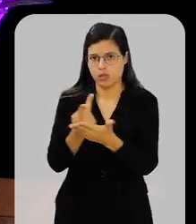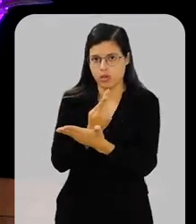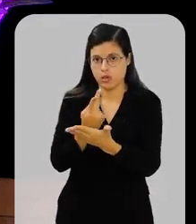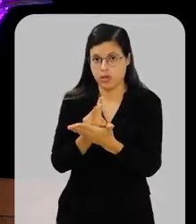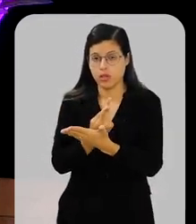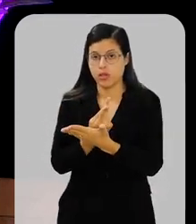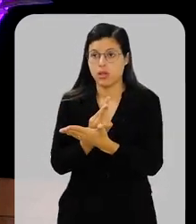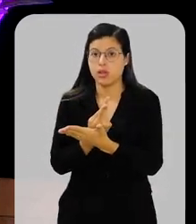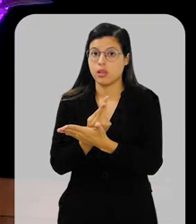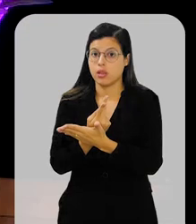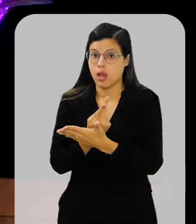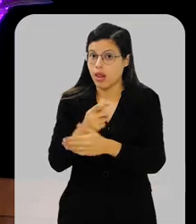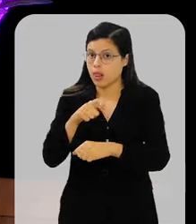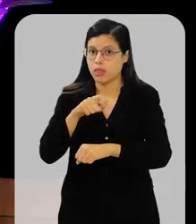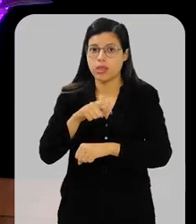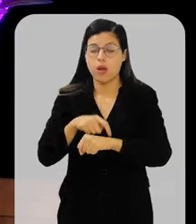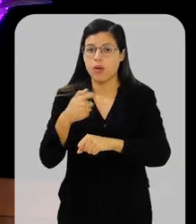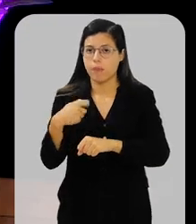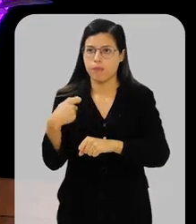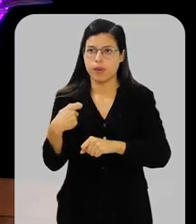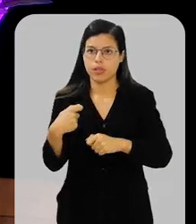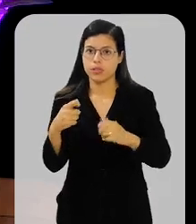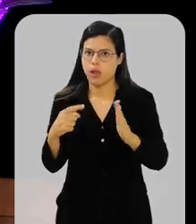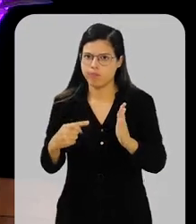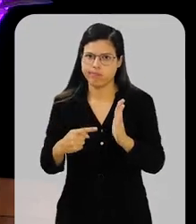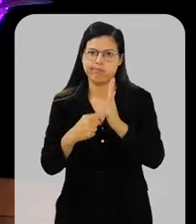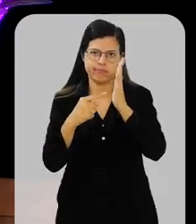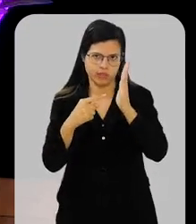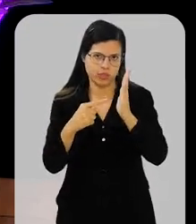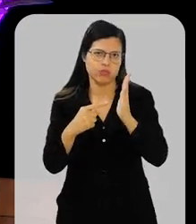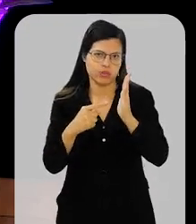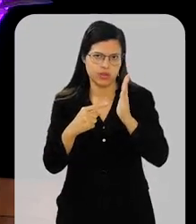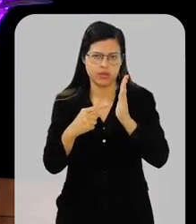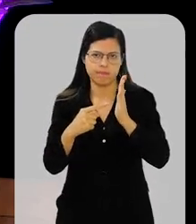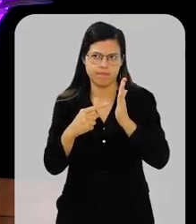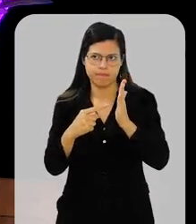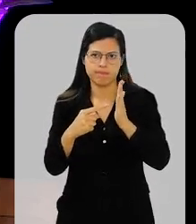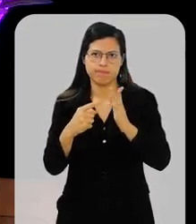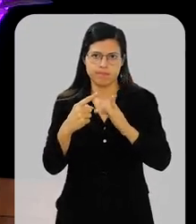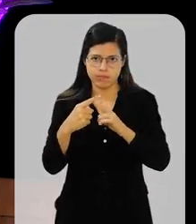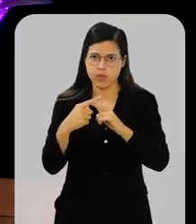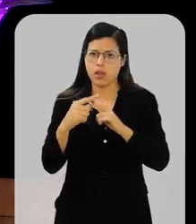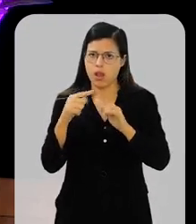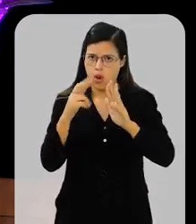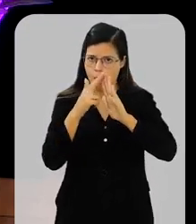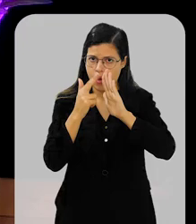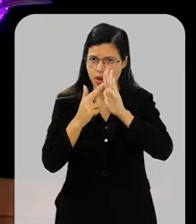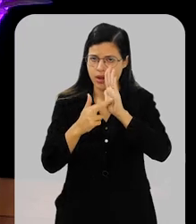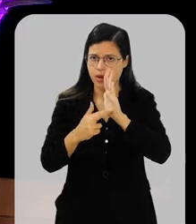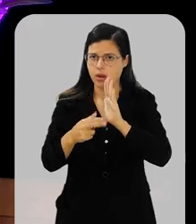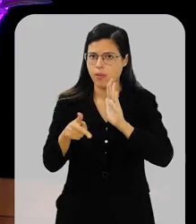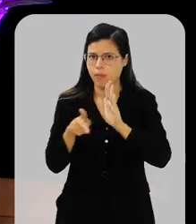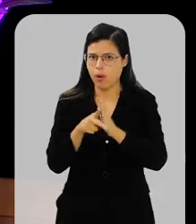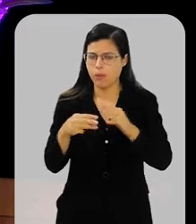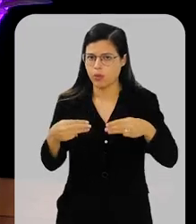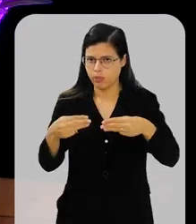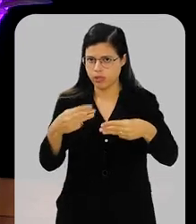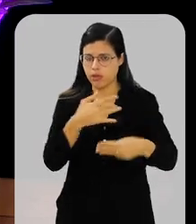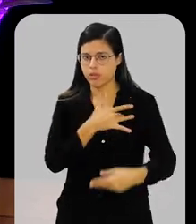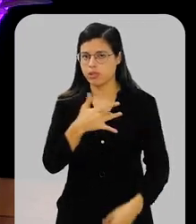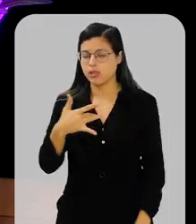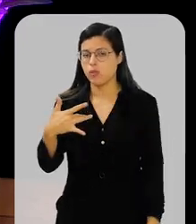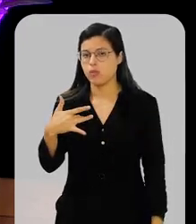errado. E ele imediatamente tem que fazer essa notificação. Né? Porque é um protocolo do Ministério da